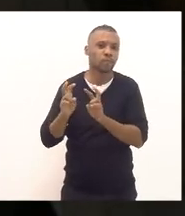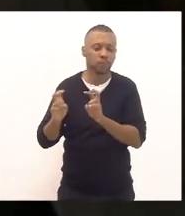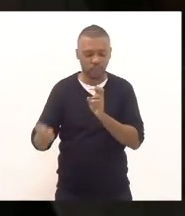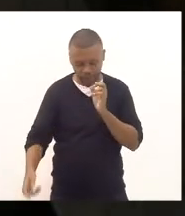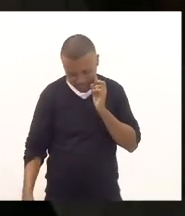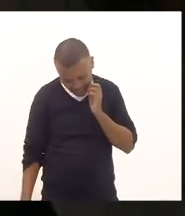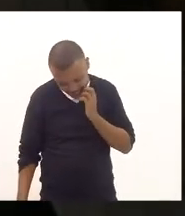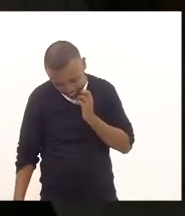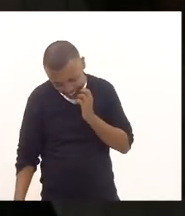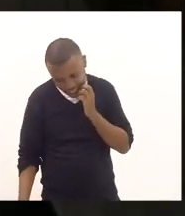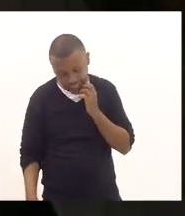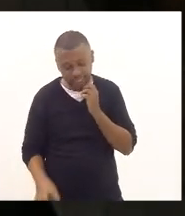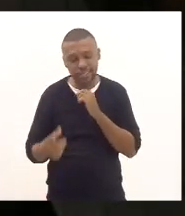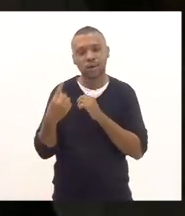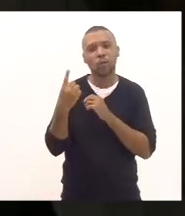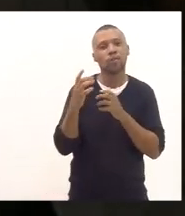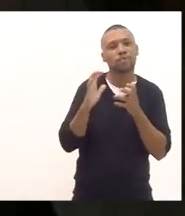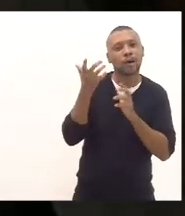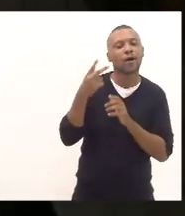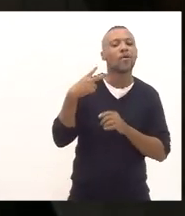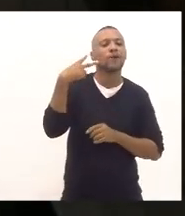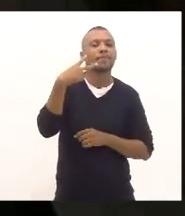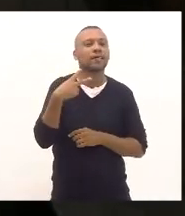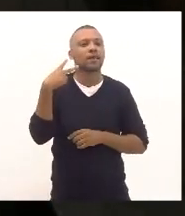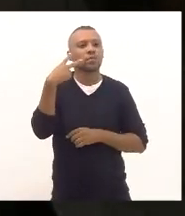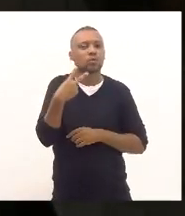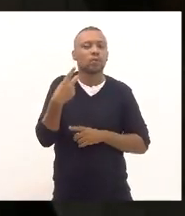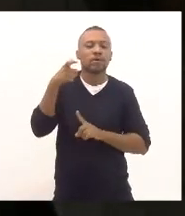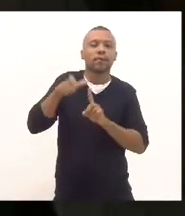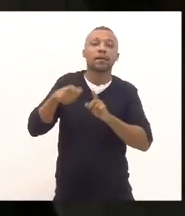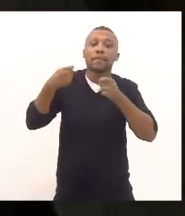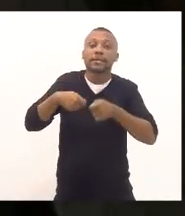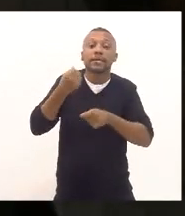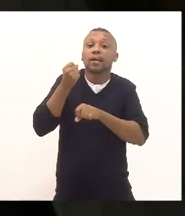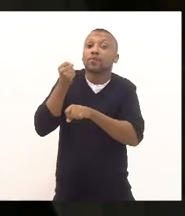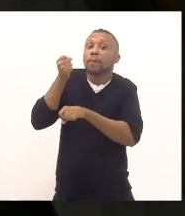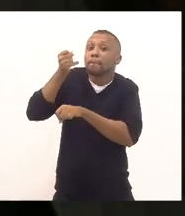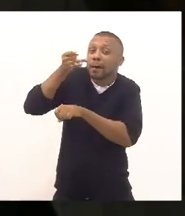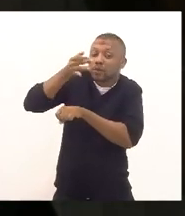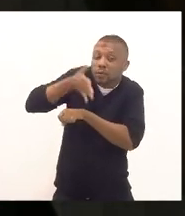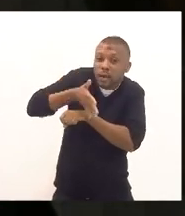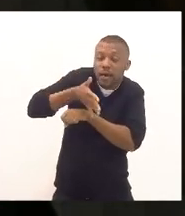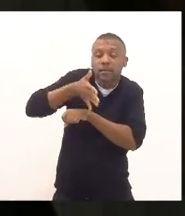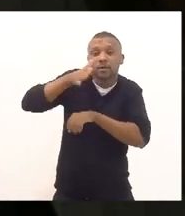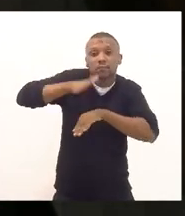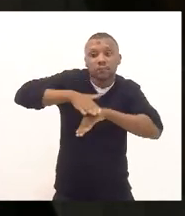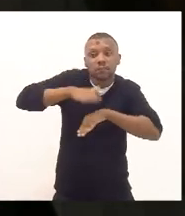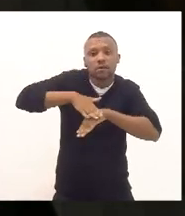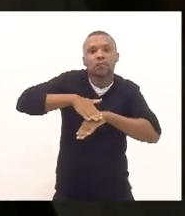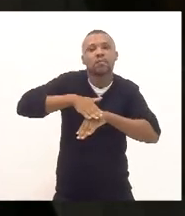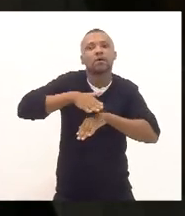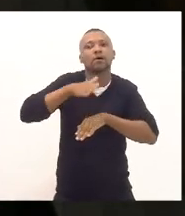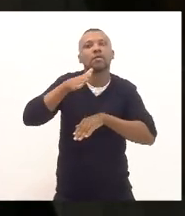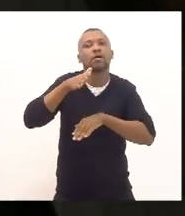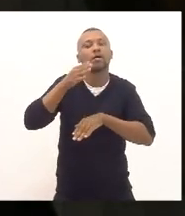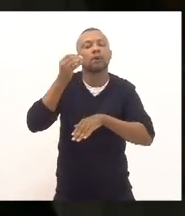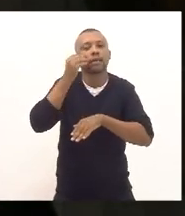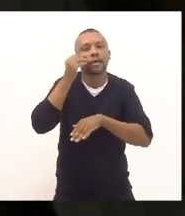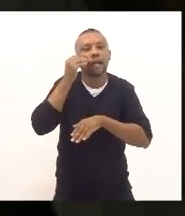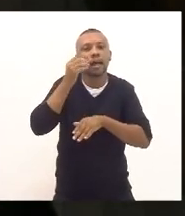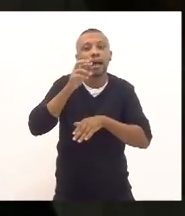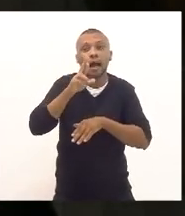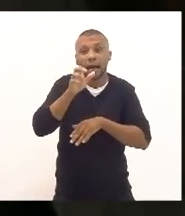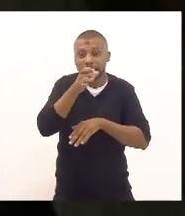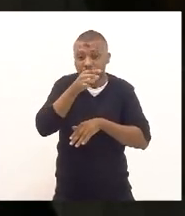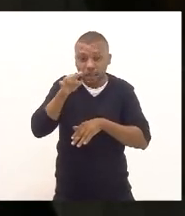caso de de um criador que precisa de madrugada fazer fazer aplicar a